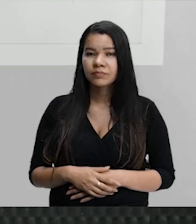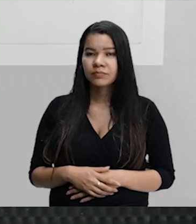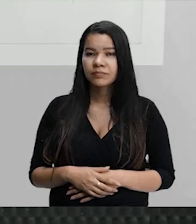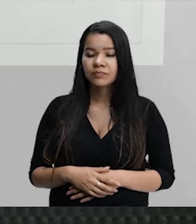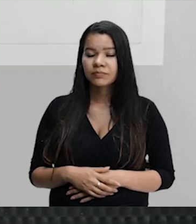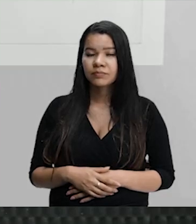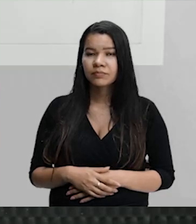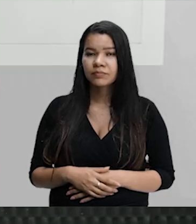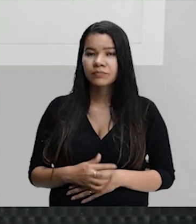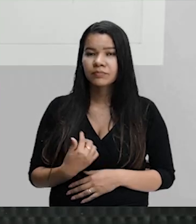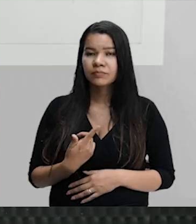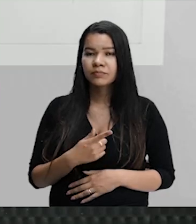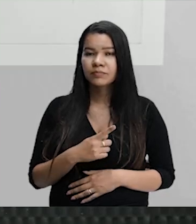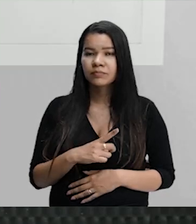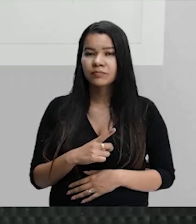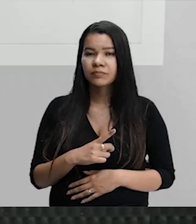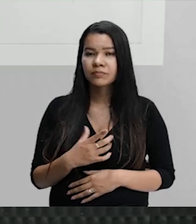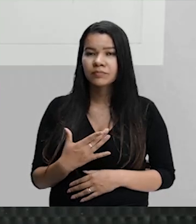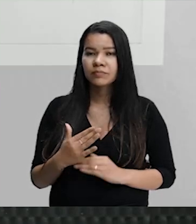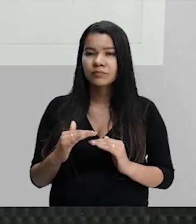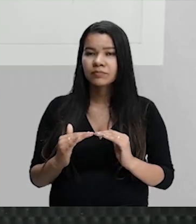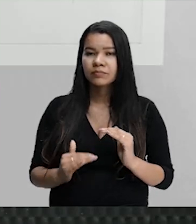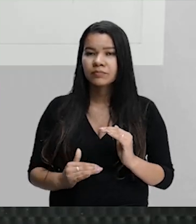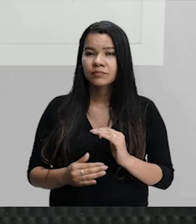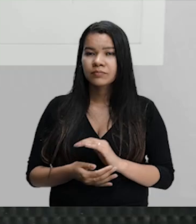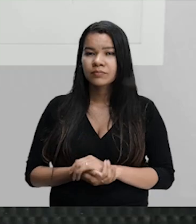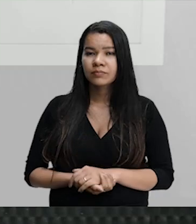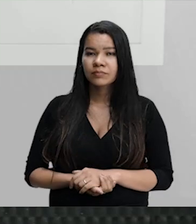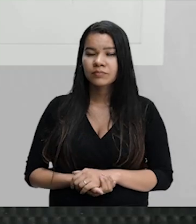Neste caso, nós vamos ter uma baixa, não é isso?